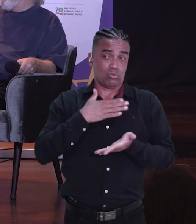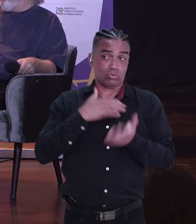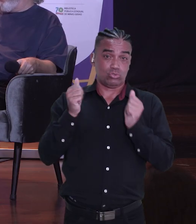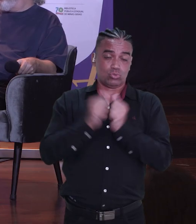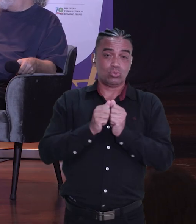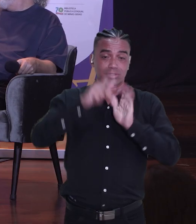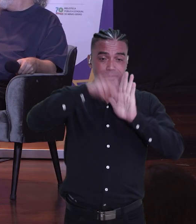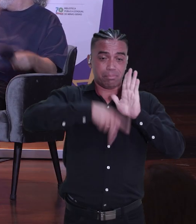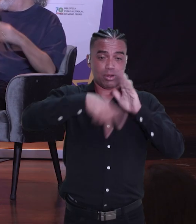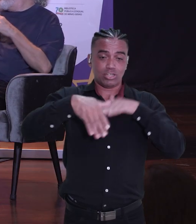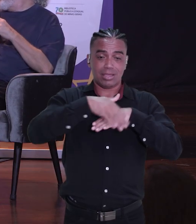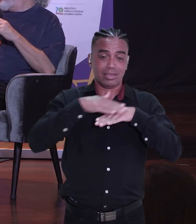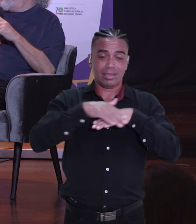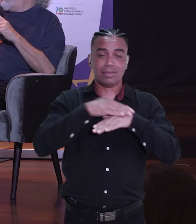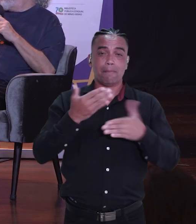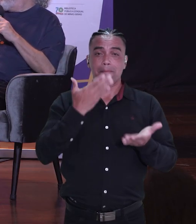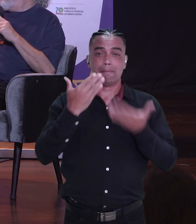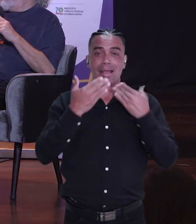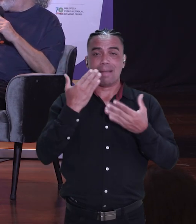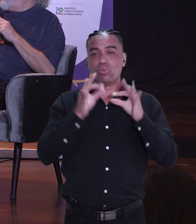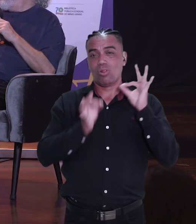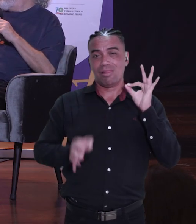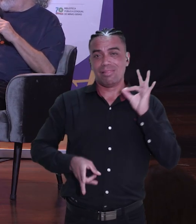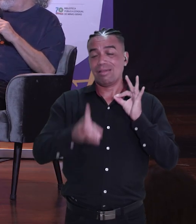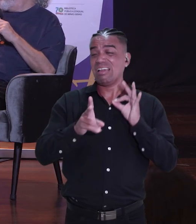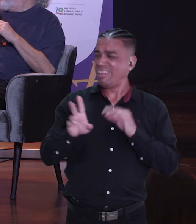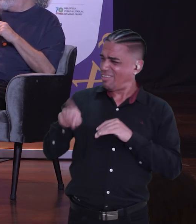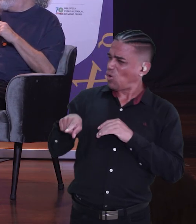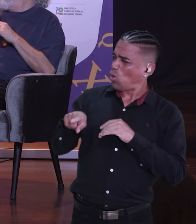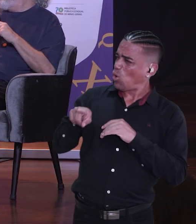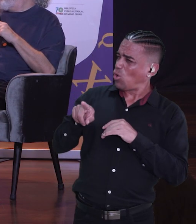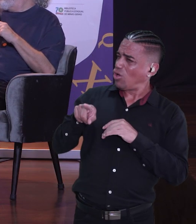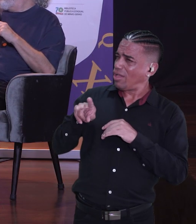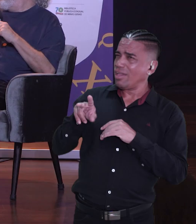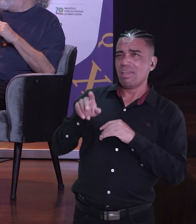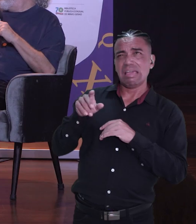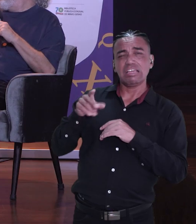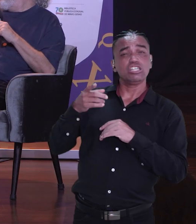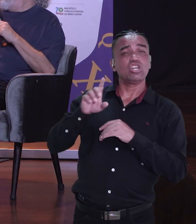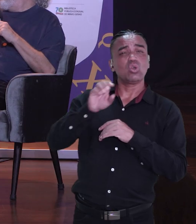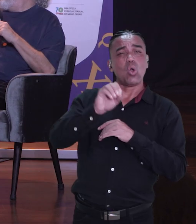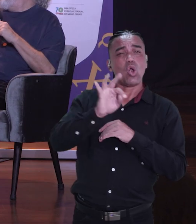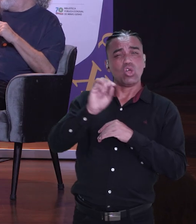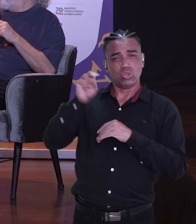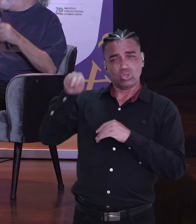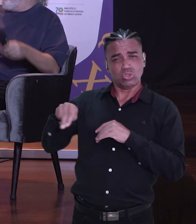você, no Sempre um Papo, meu primeiro livro. Foi o negócio do Otton? Foi no dia do Otton? Acho que